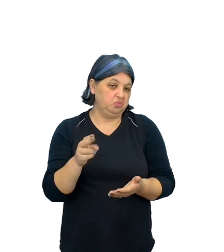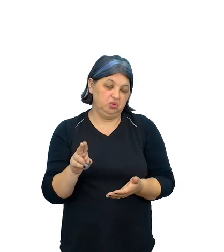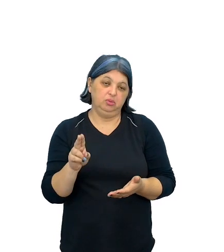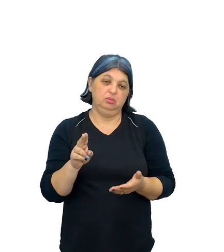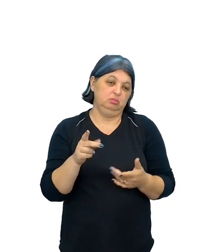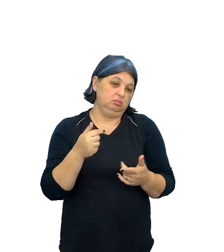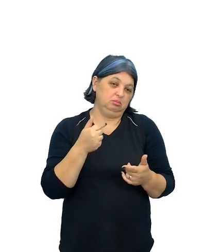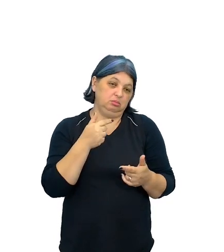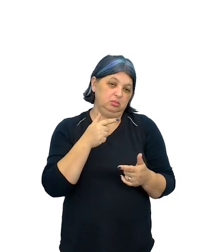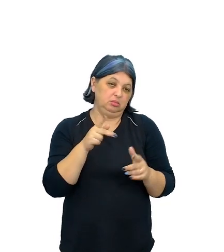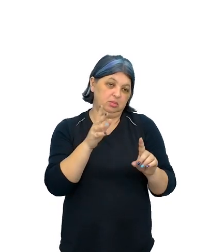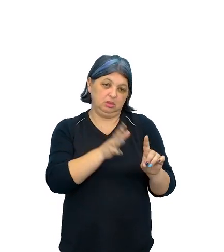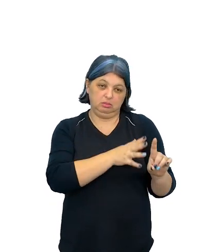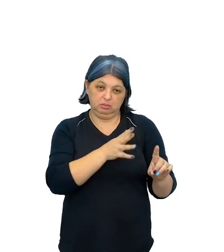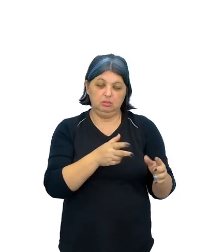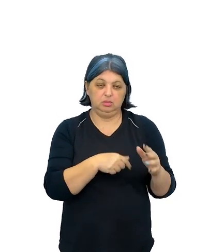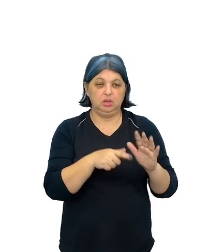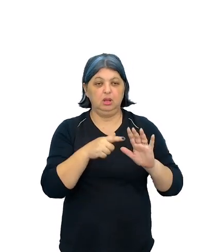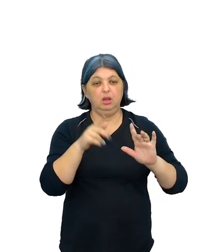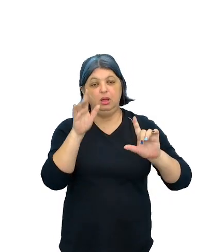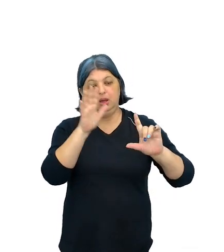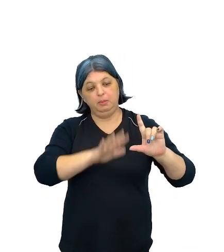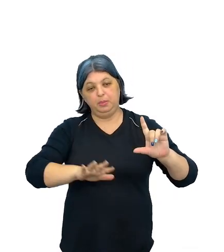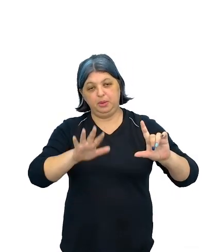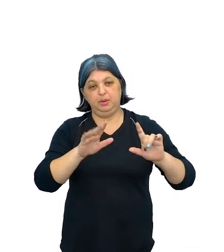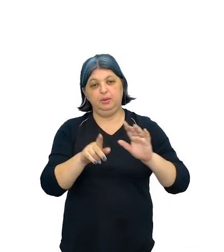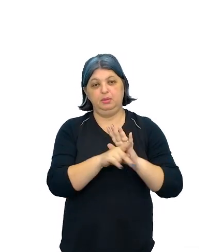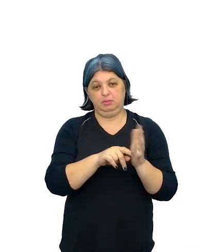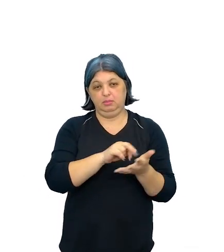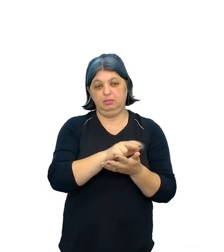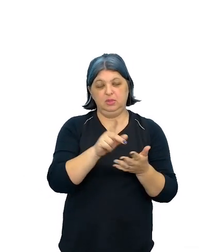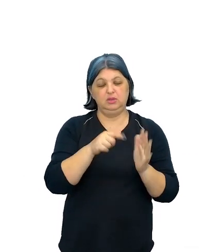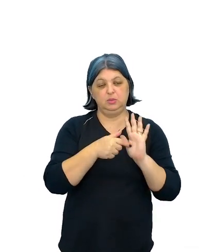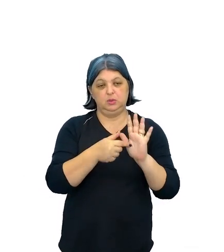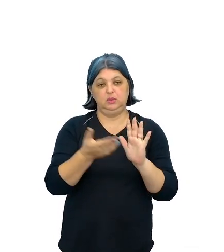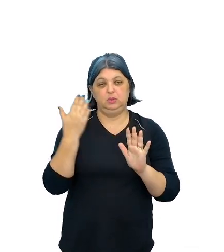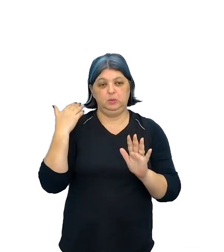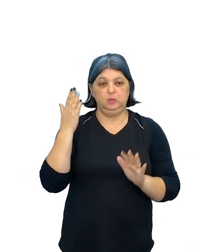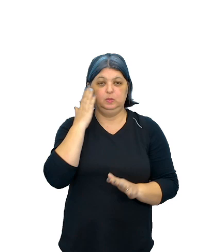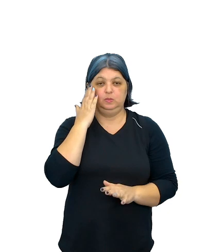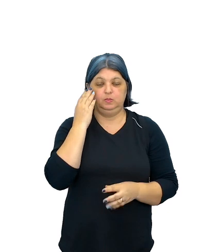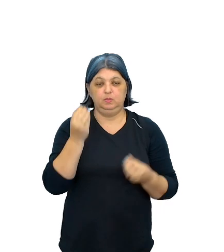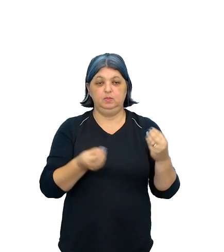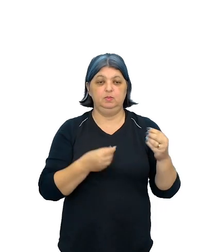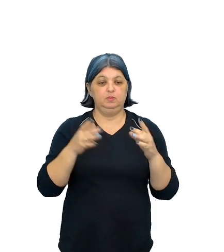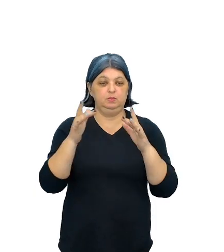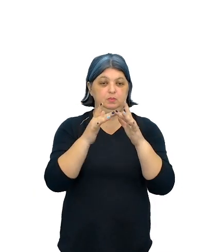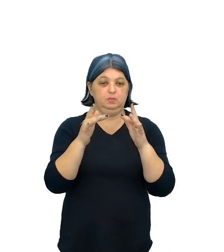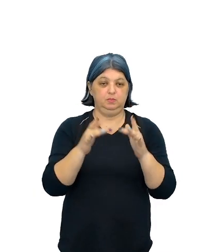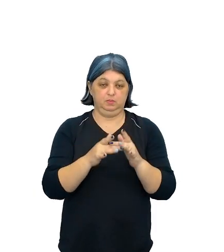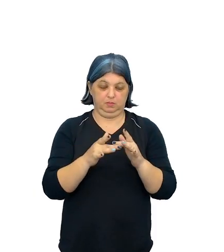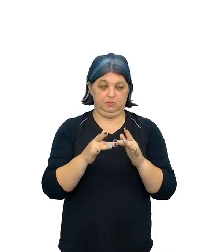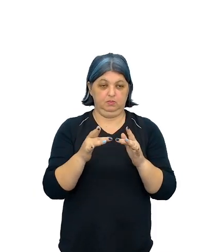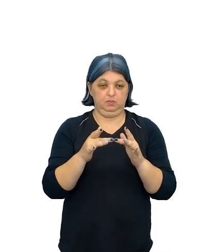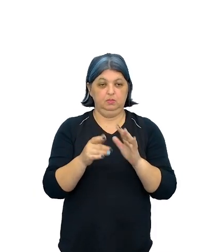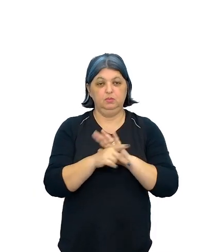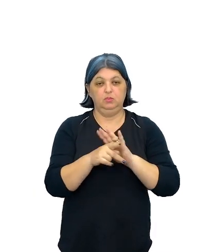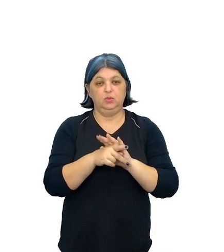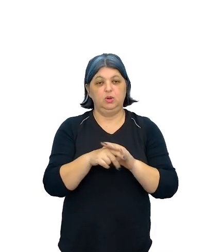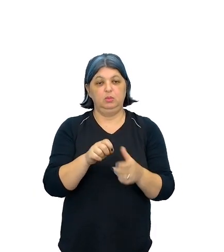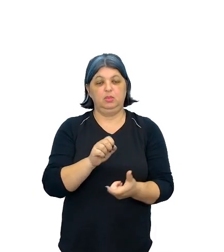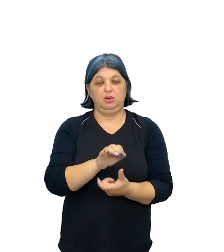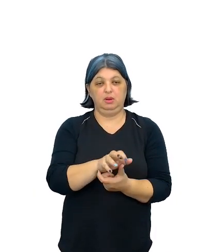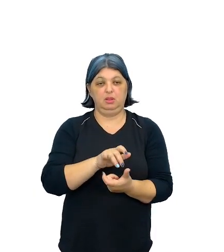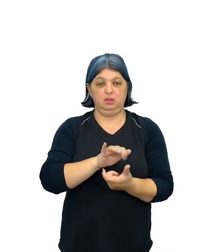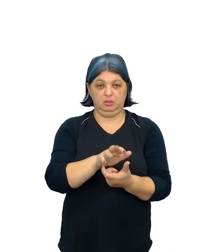né? Isso já falamos em apresentações anteriores. Então, nós sabemos, né, que esse contato com o